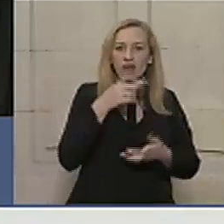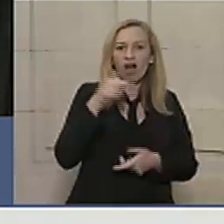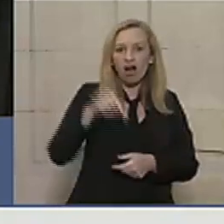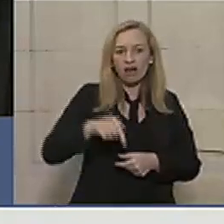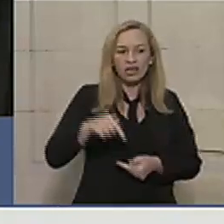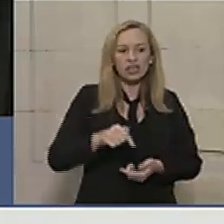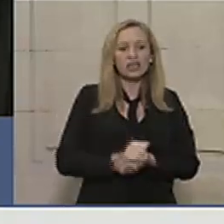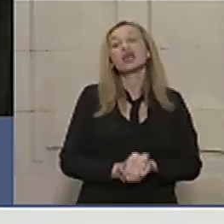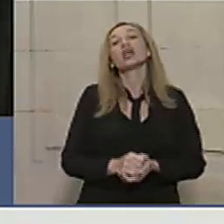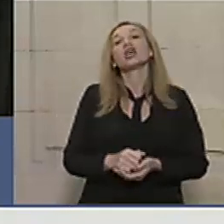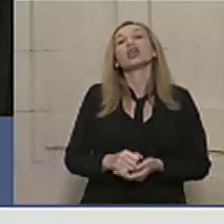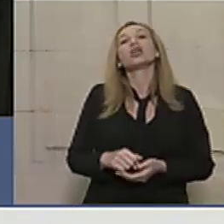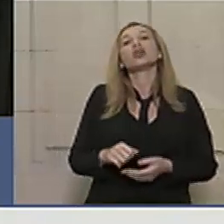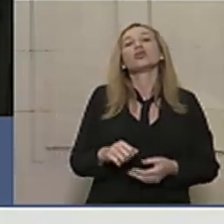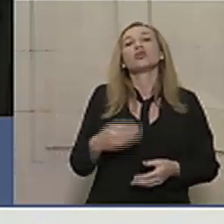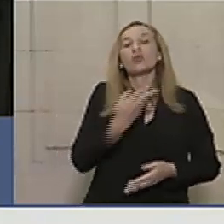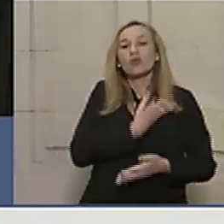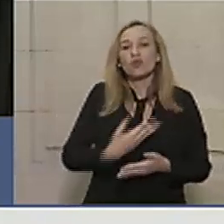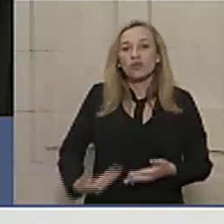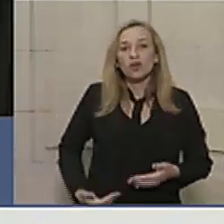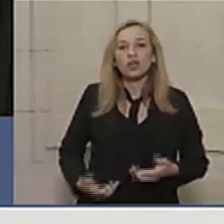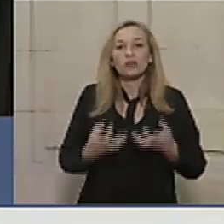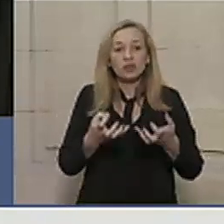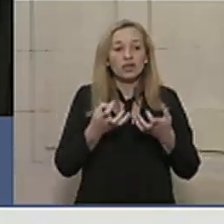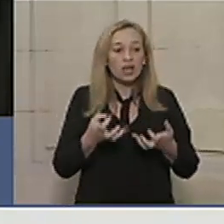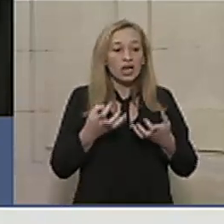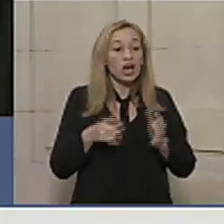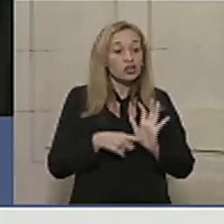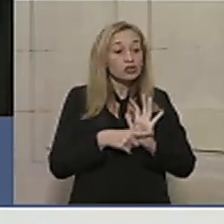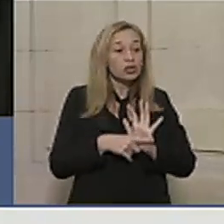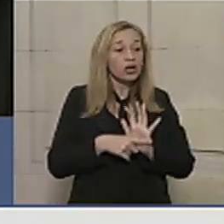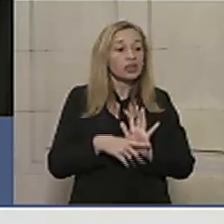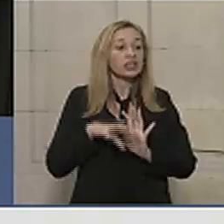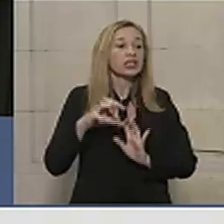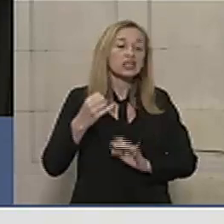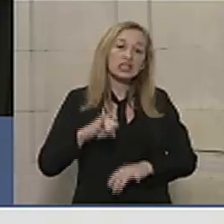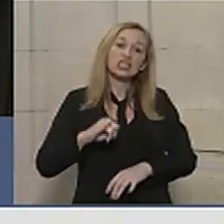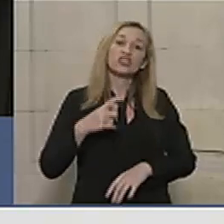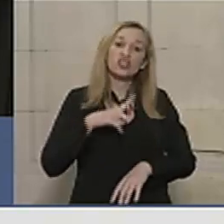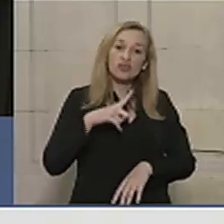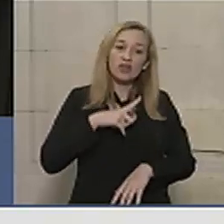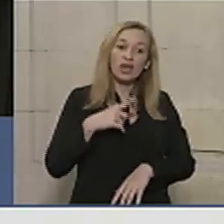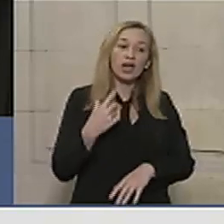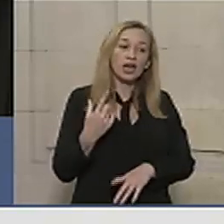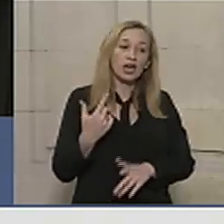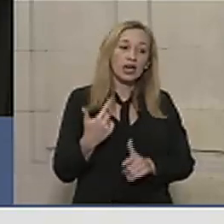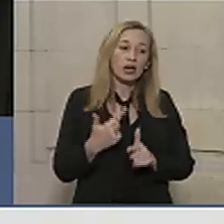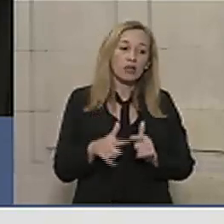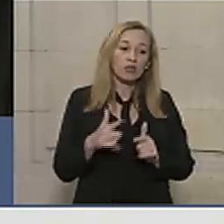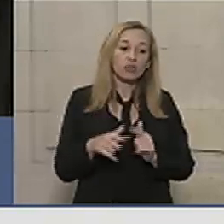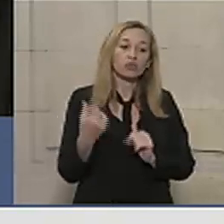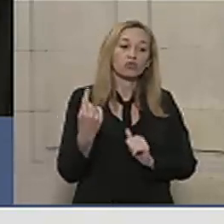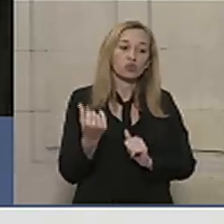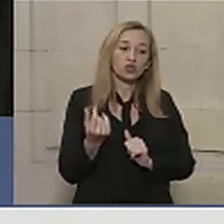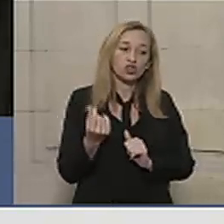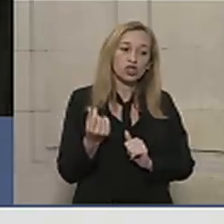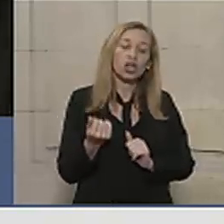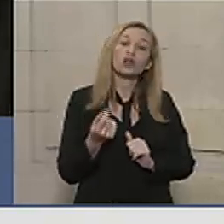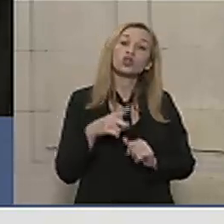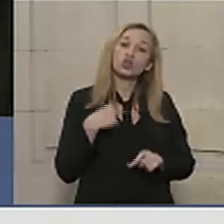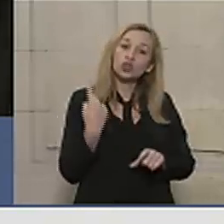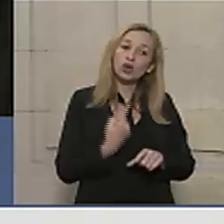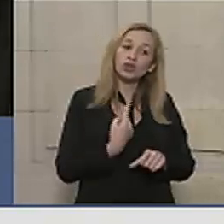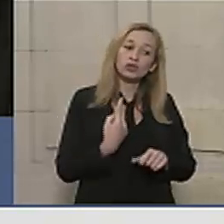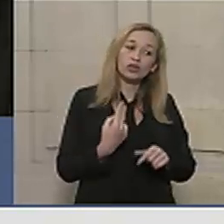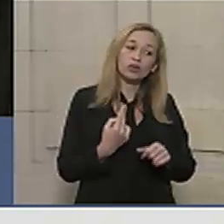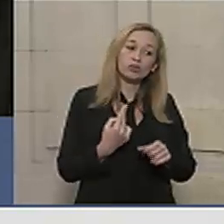governo é essa. Caso haja custos, nós vamos recolocar a unidade em